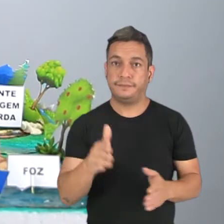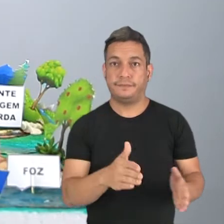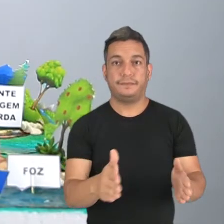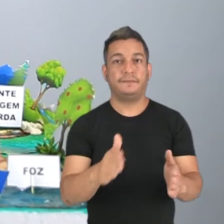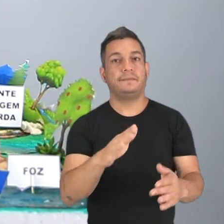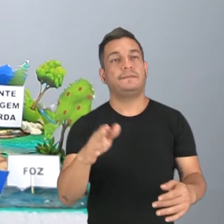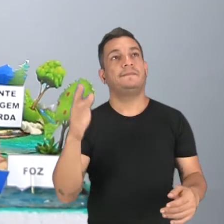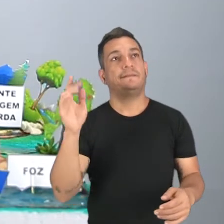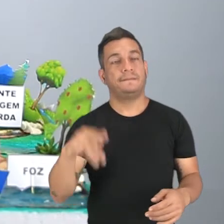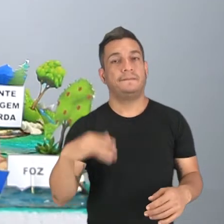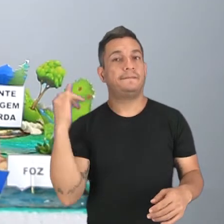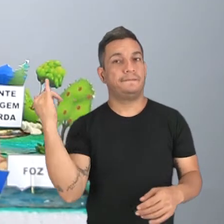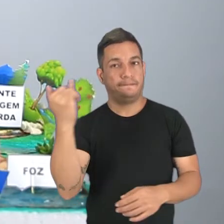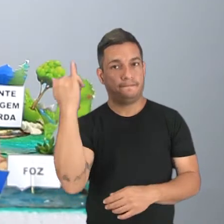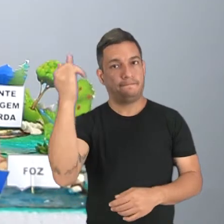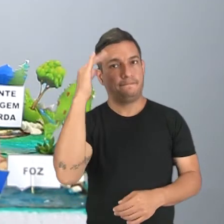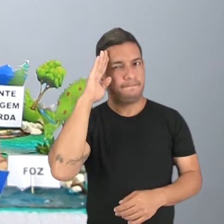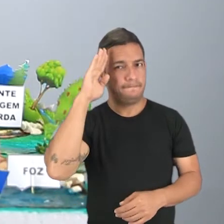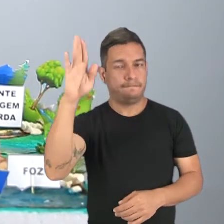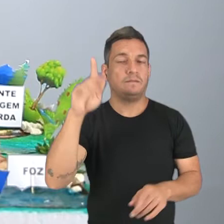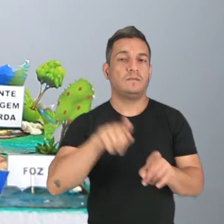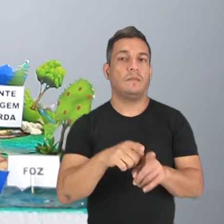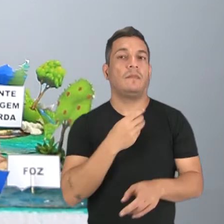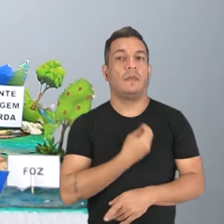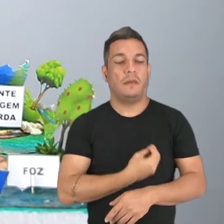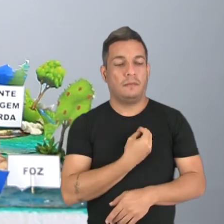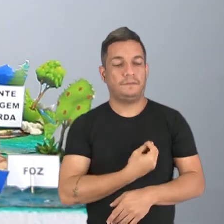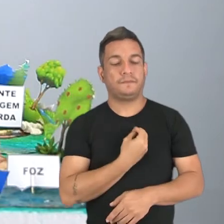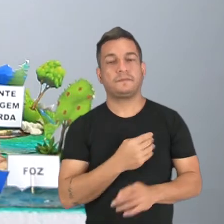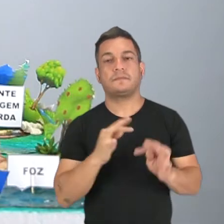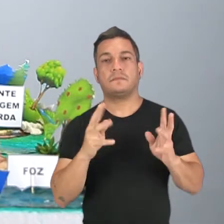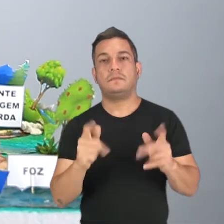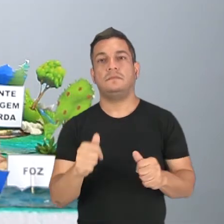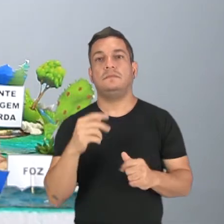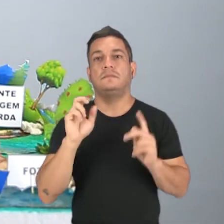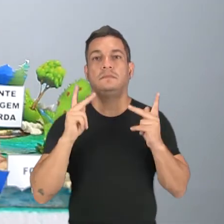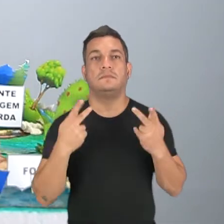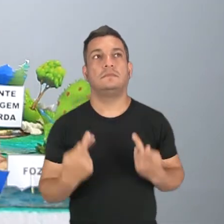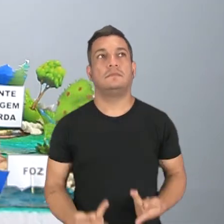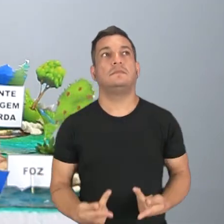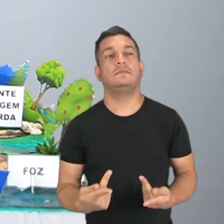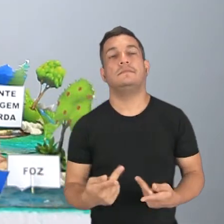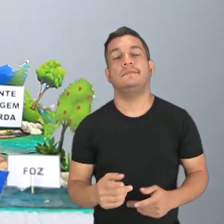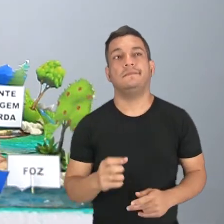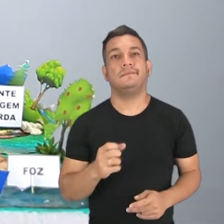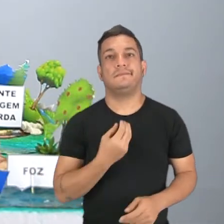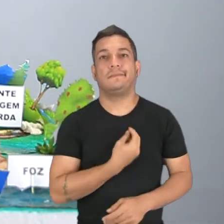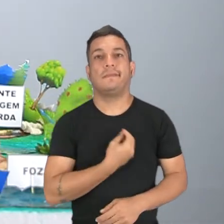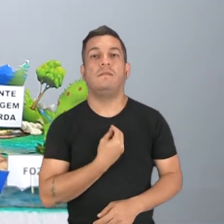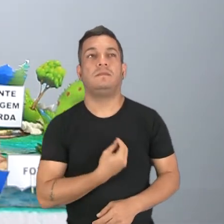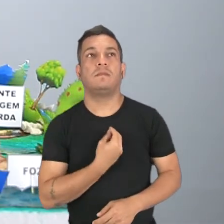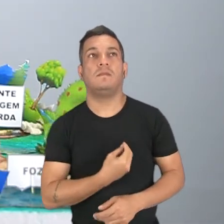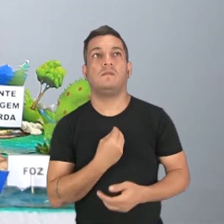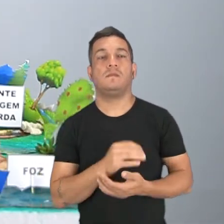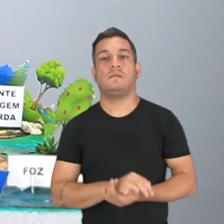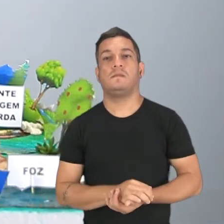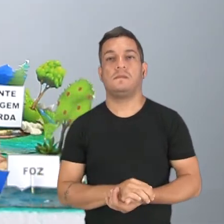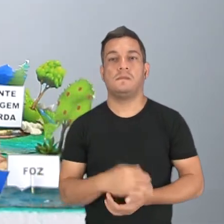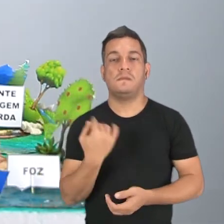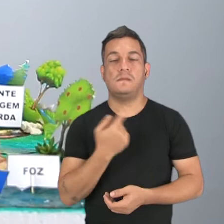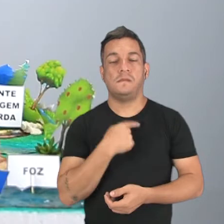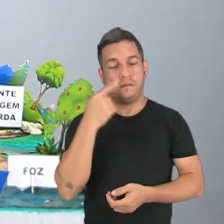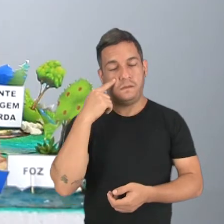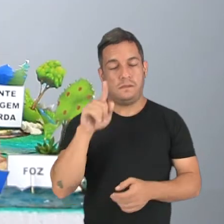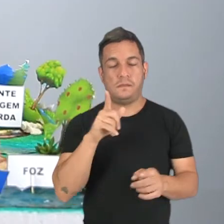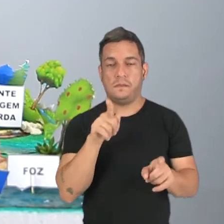grande e fundamental importância para a sobrevivência de toda a humanidade, né, dos seres vivos. E nós vimos